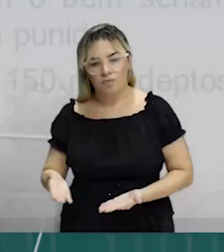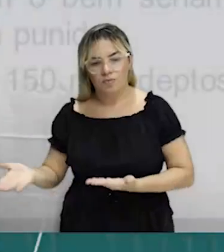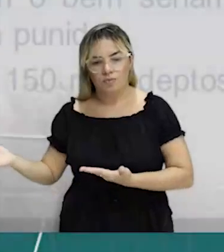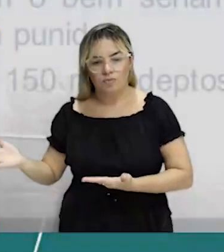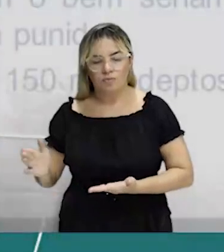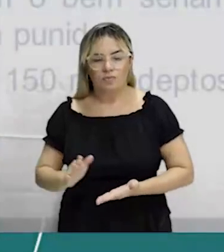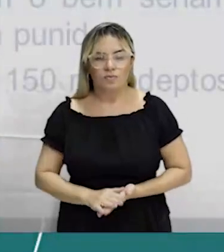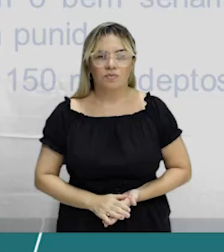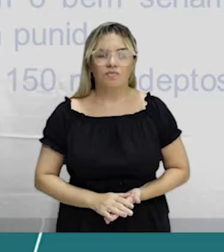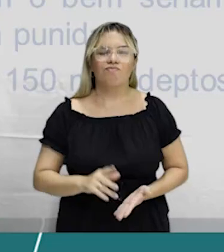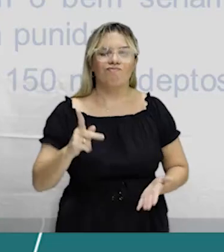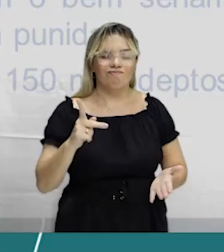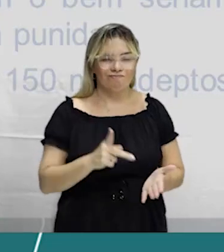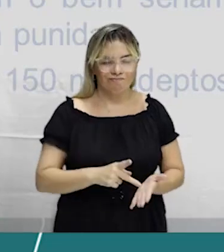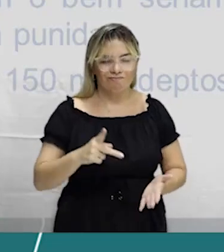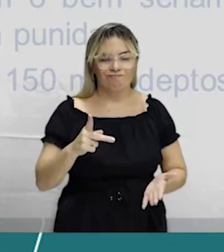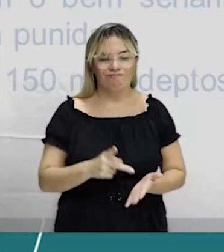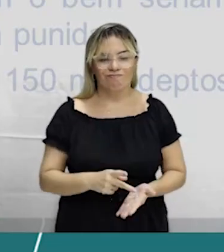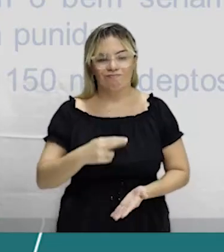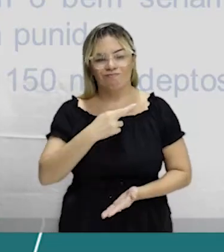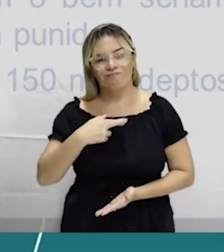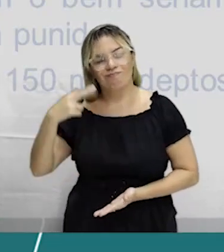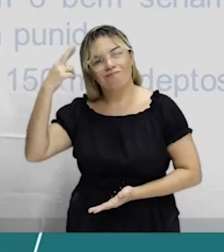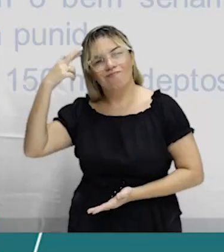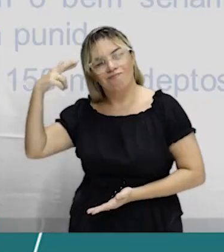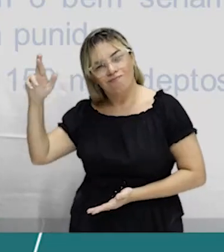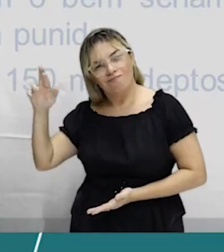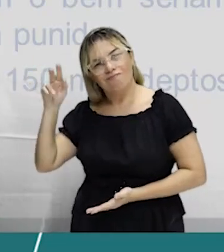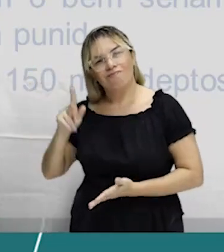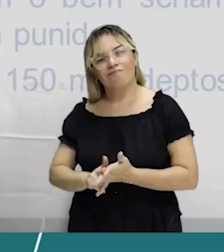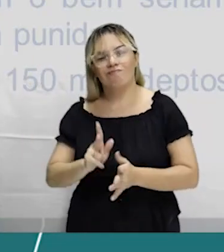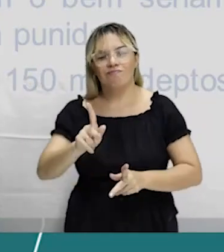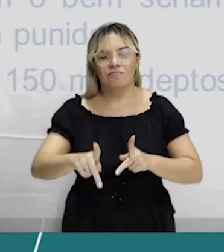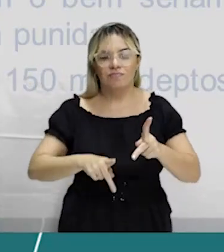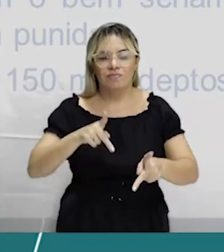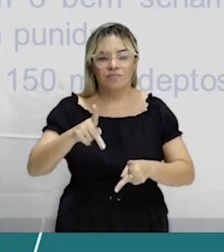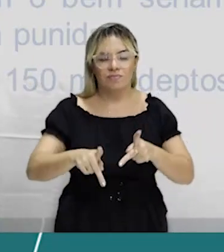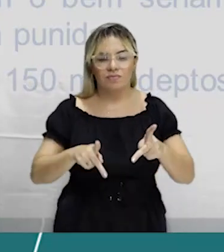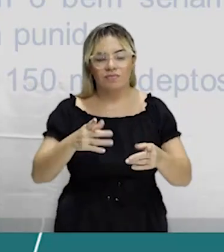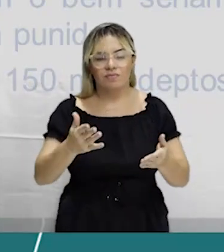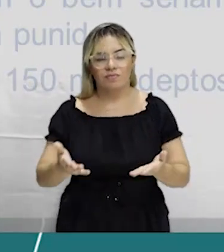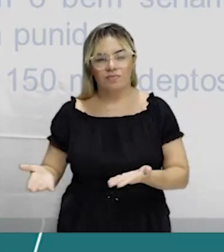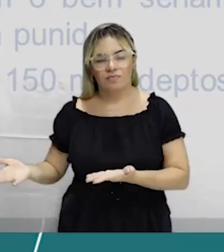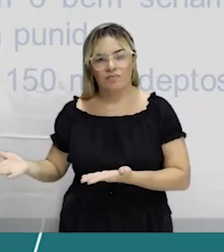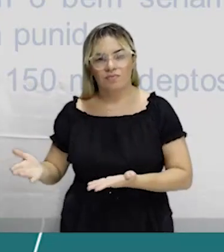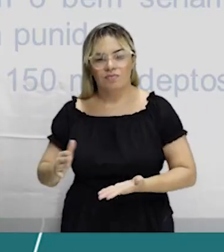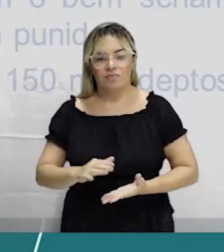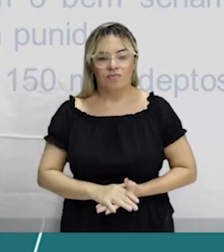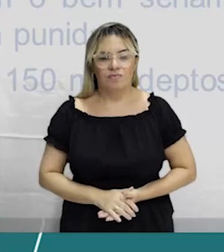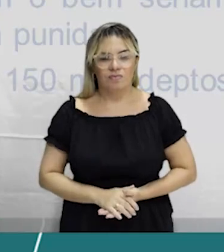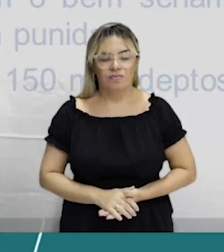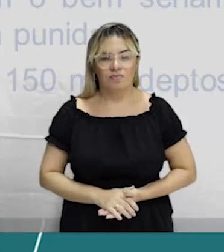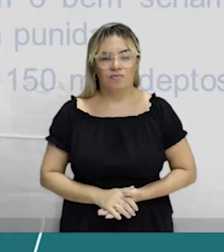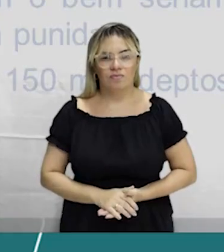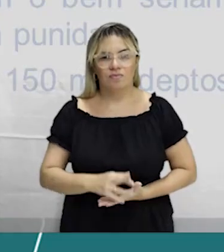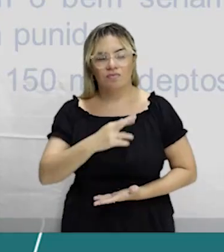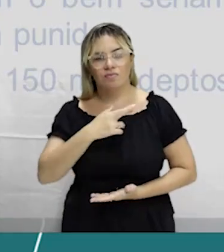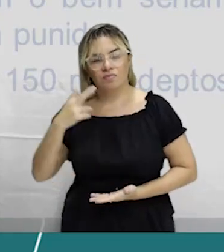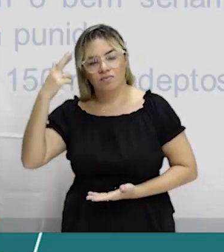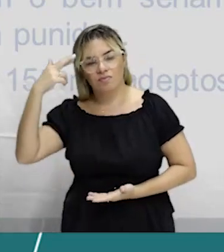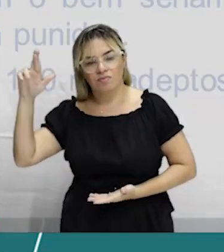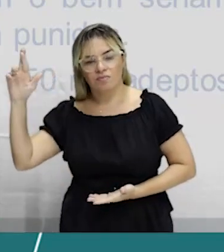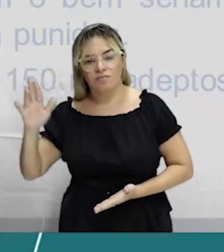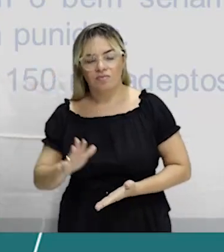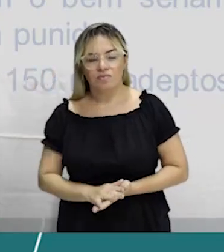persas, com certeza, é a religião deles. A religião dos persas. A religião deles, eles